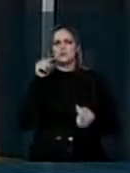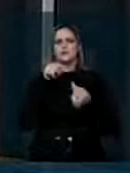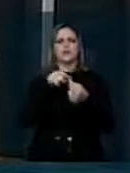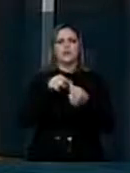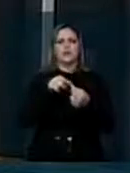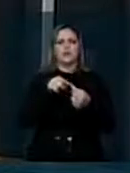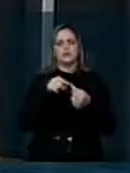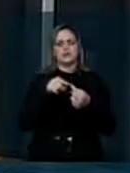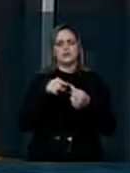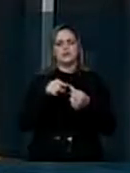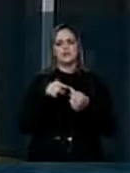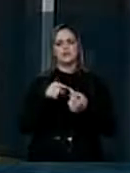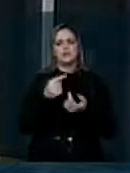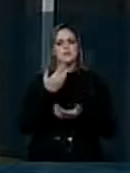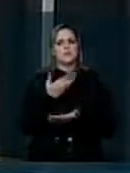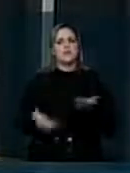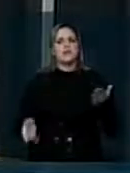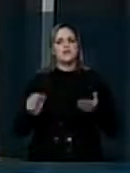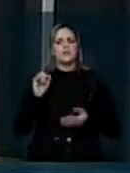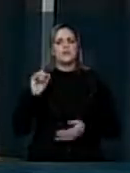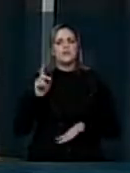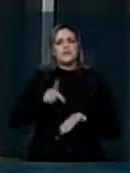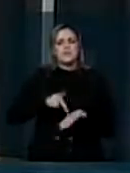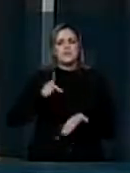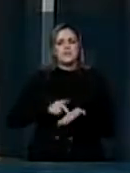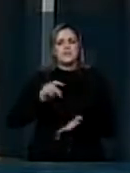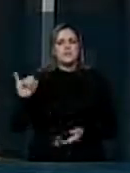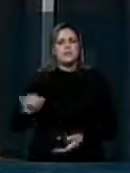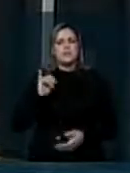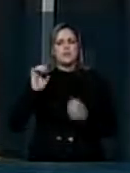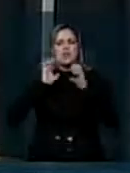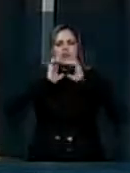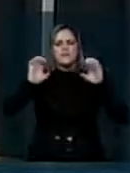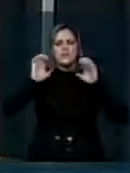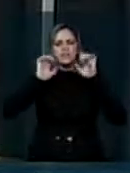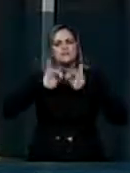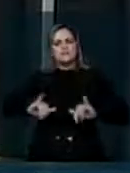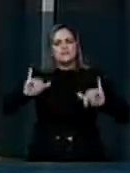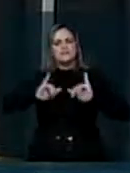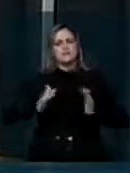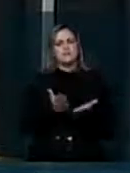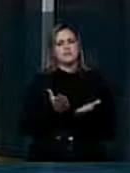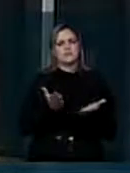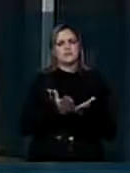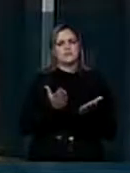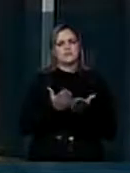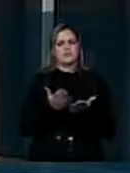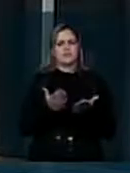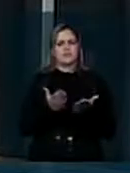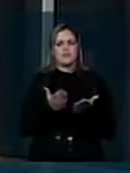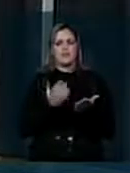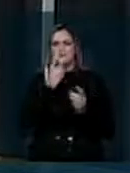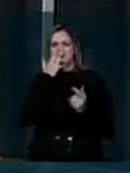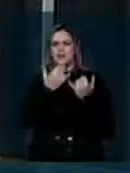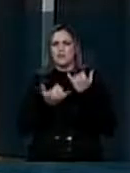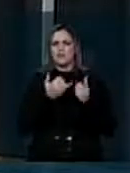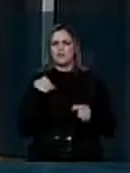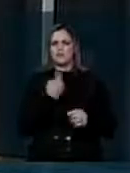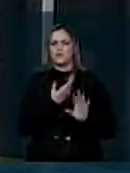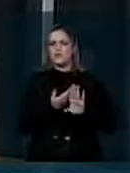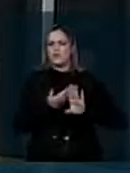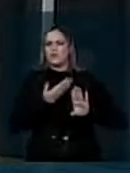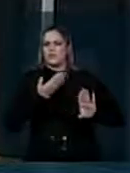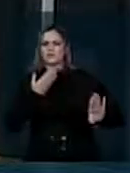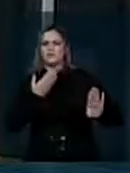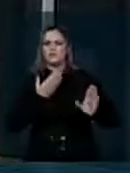a verdadeira evangelização, nos afastando desta proximidade da Bíblia e do